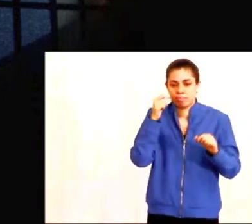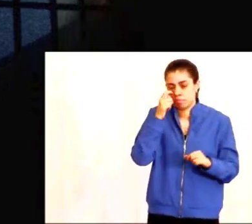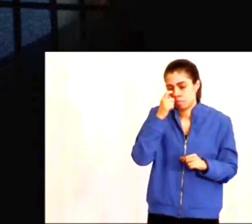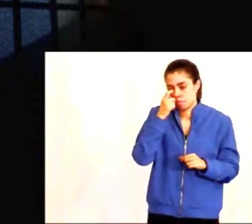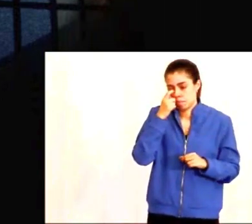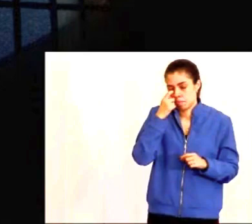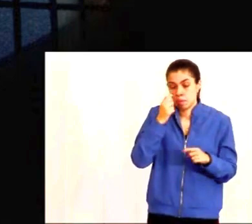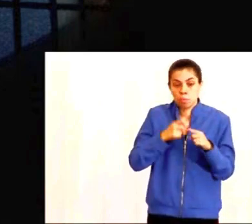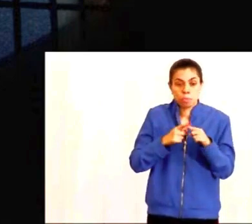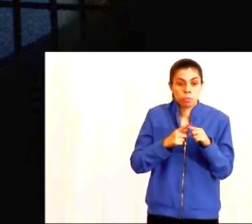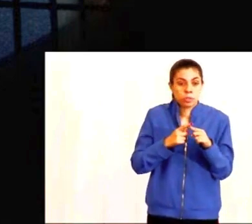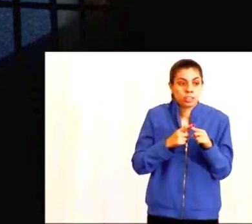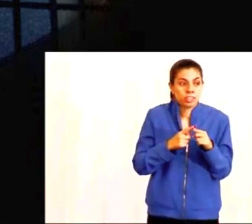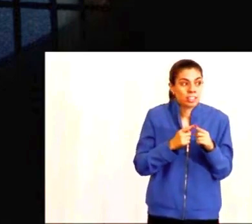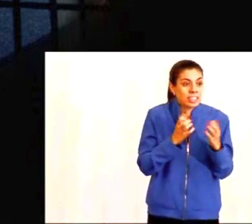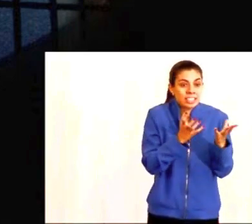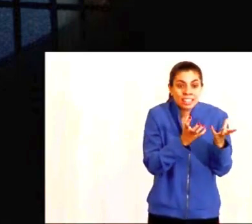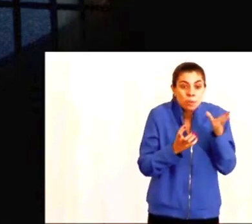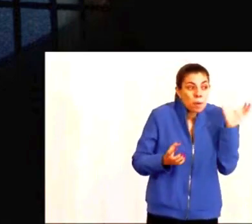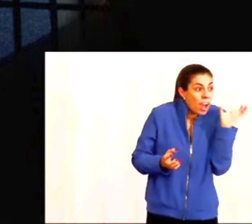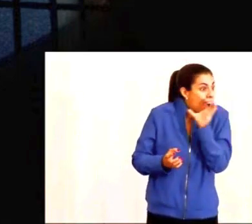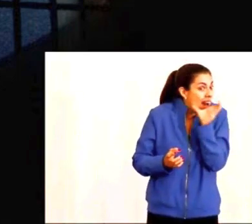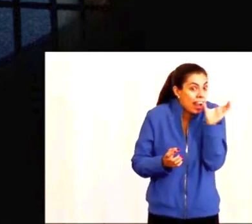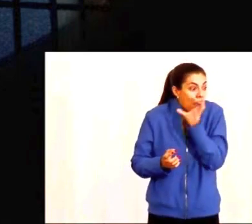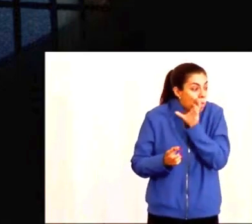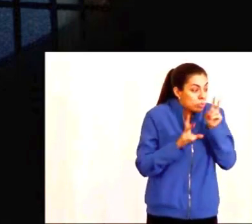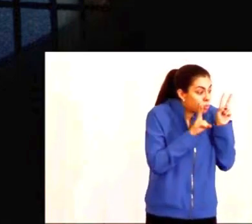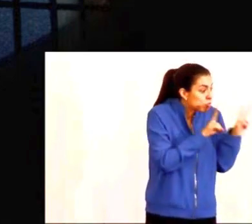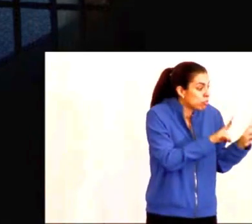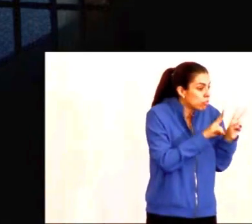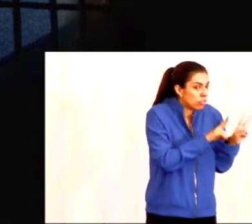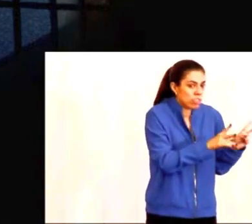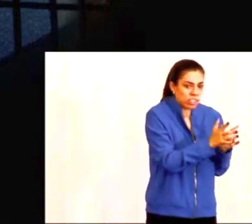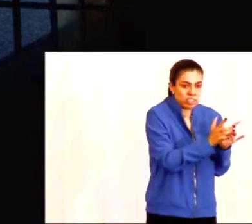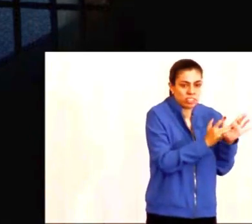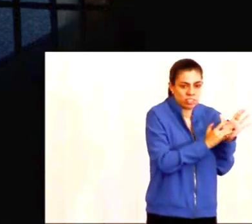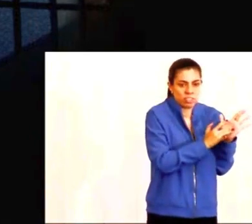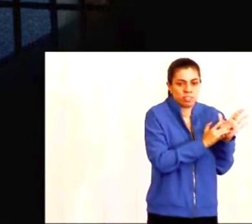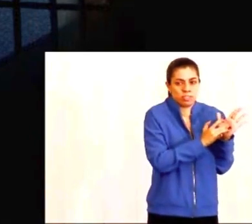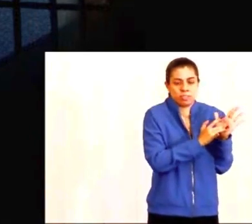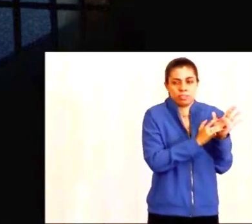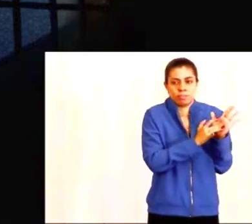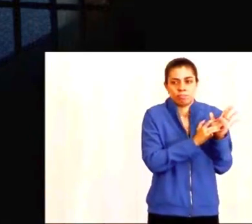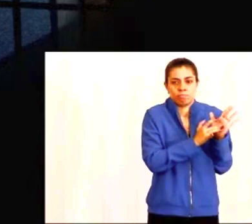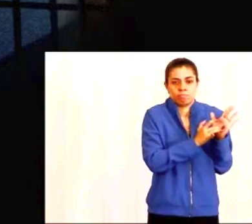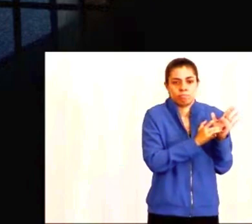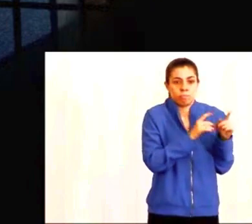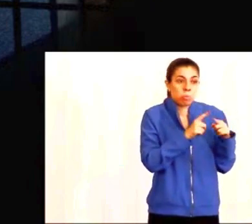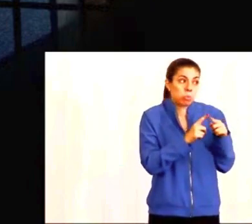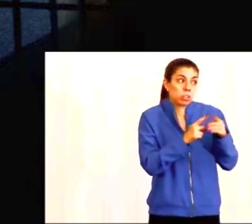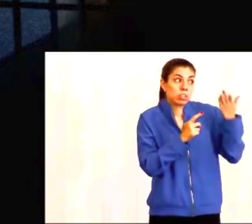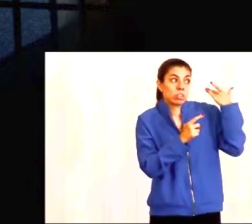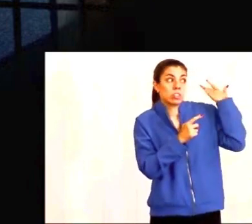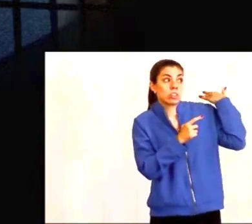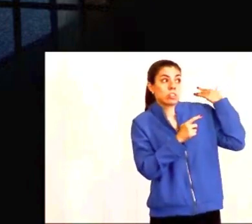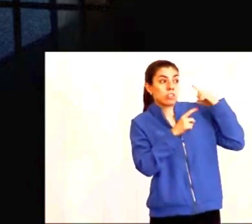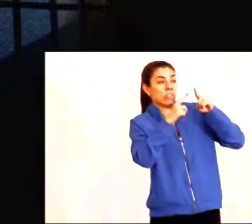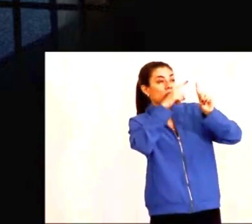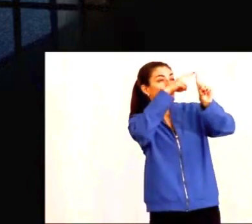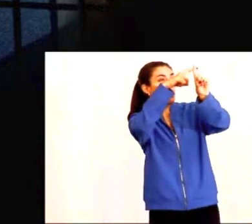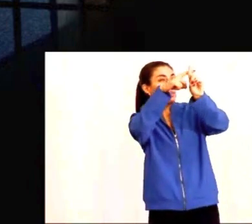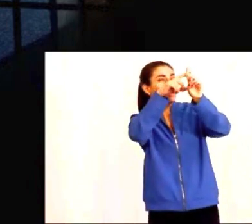elas haviam visto, acompanhado, haviam visto na cruz, haviam visto sepultar